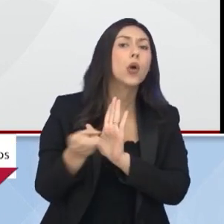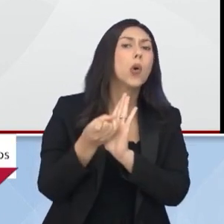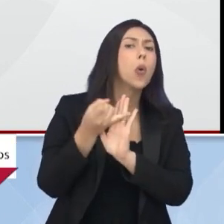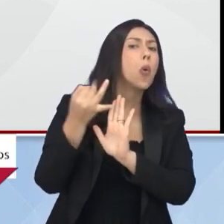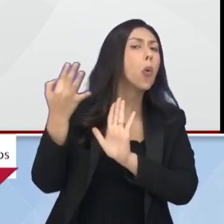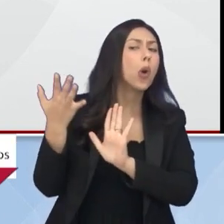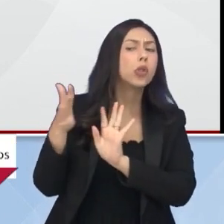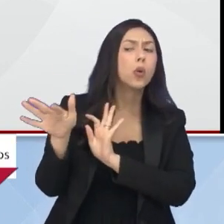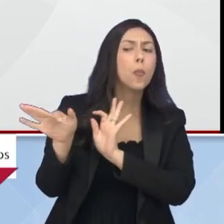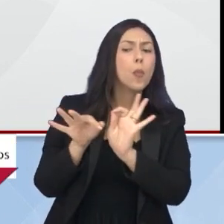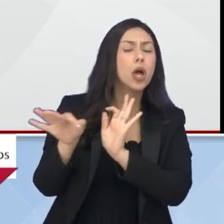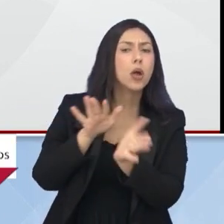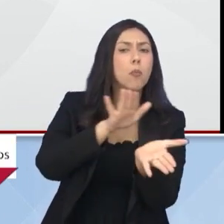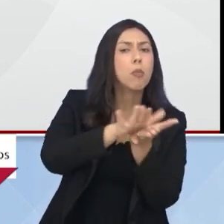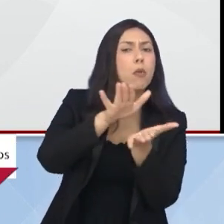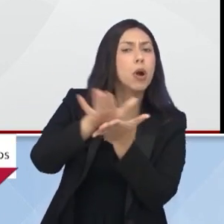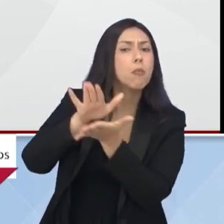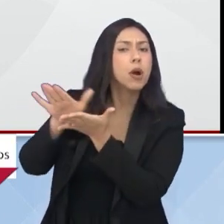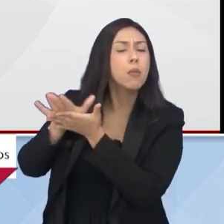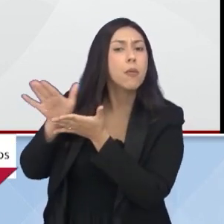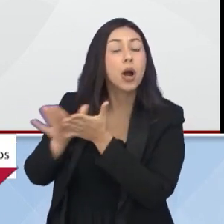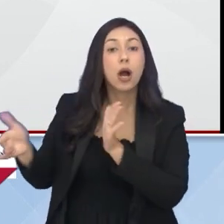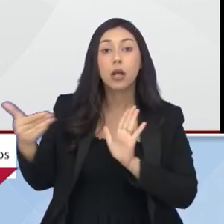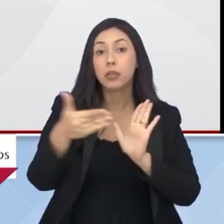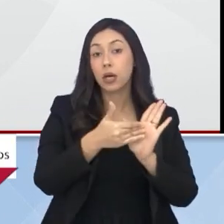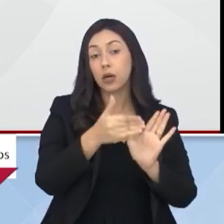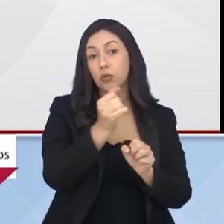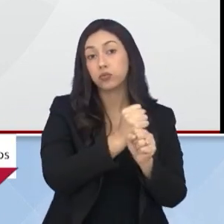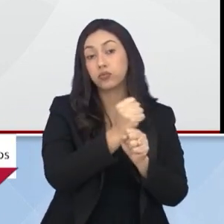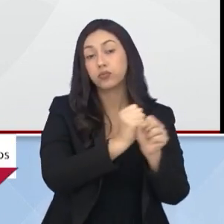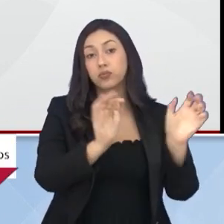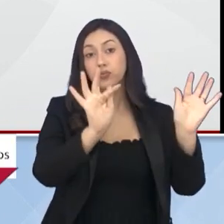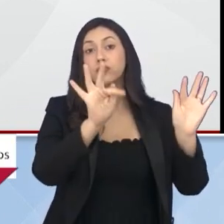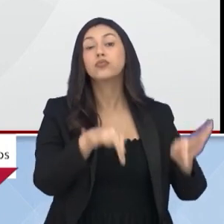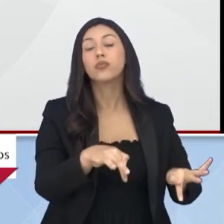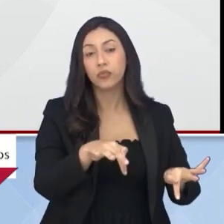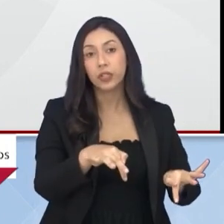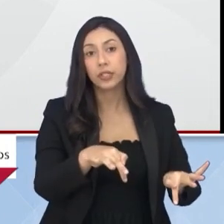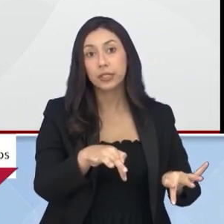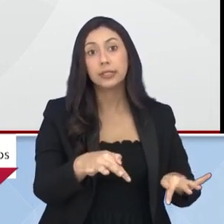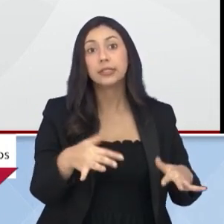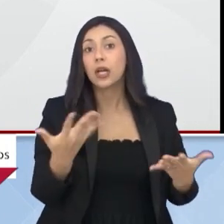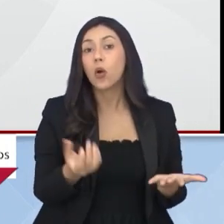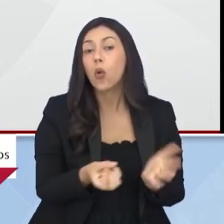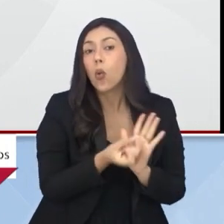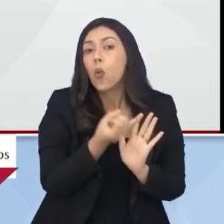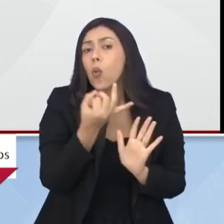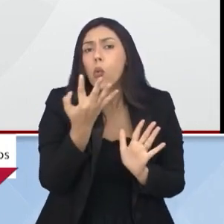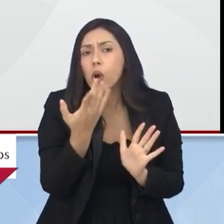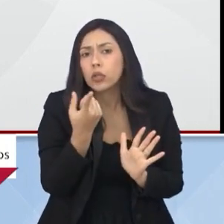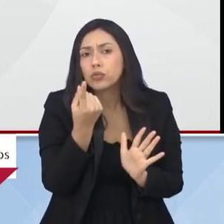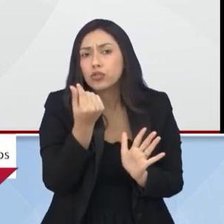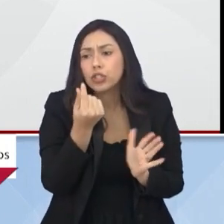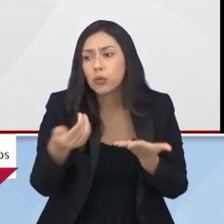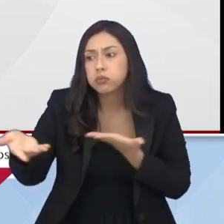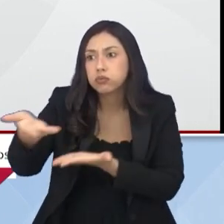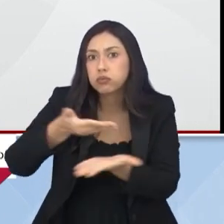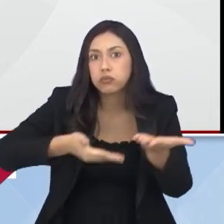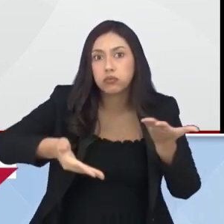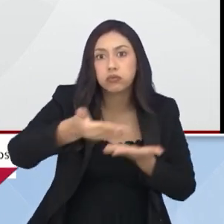final do ano dando uma situação de qual a projetando qual seu índice de liquidez de suficiência ou de